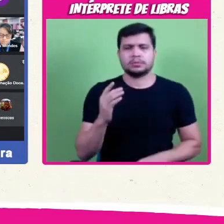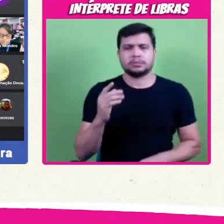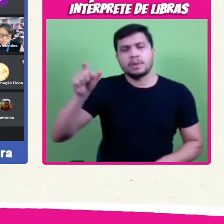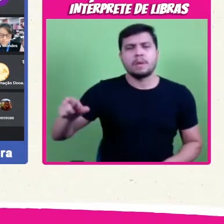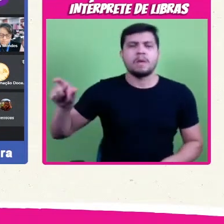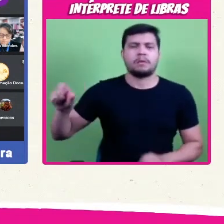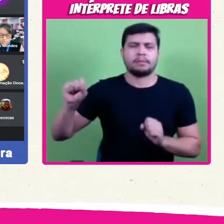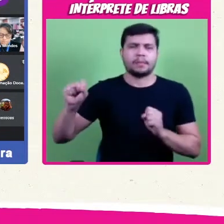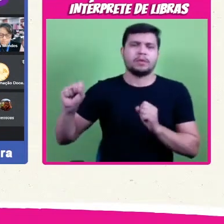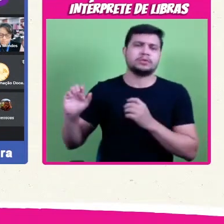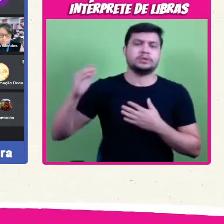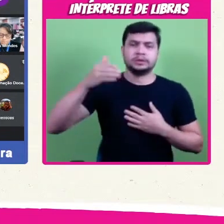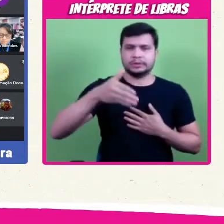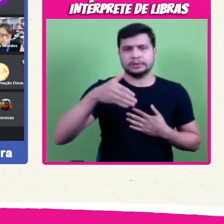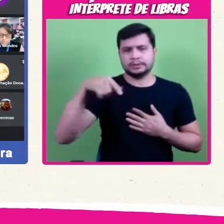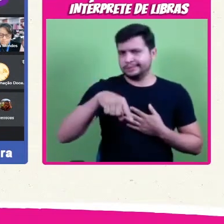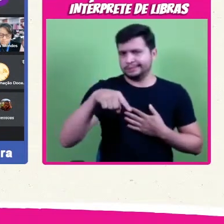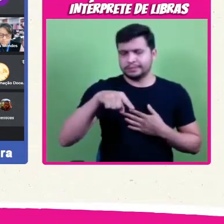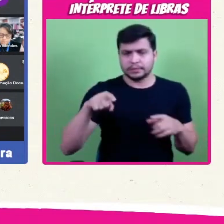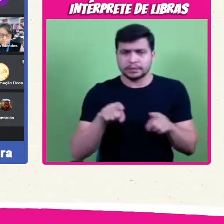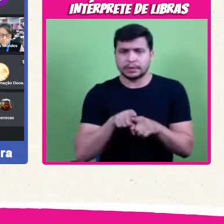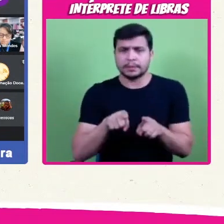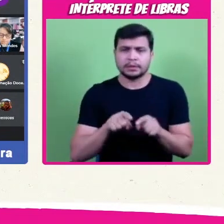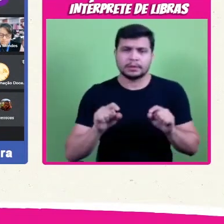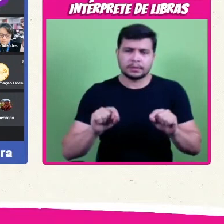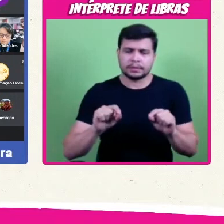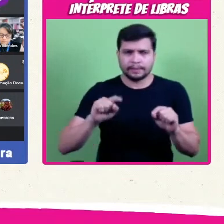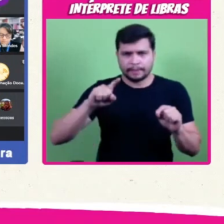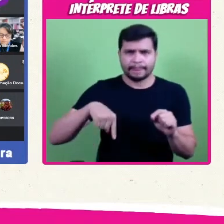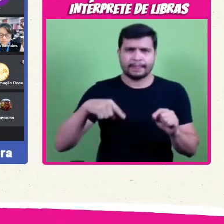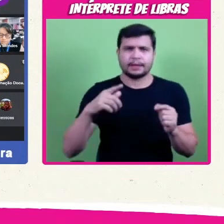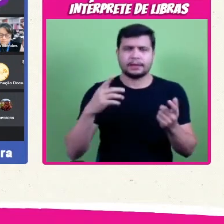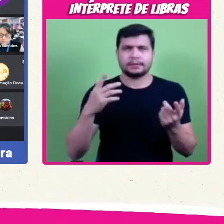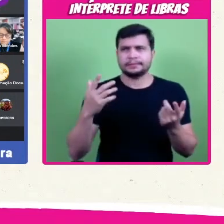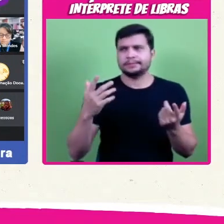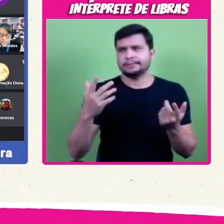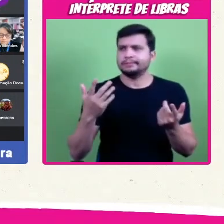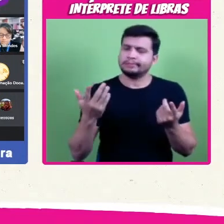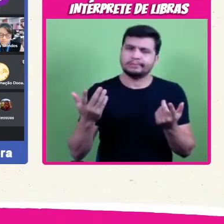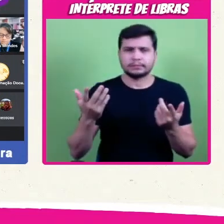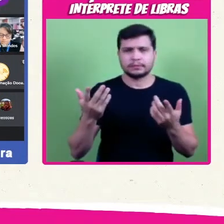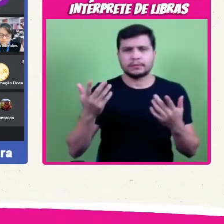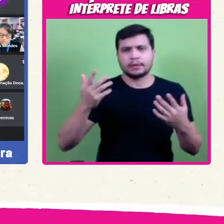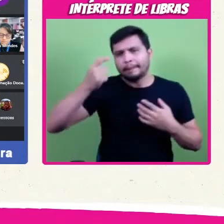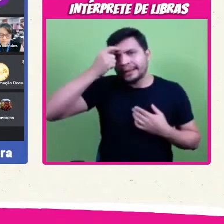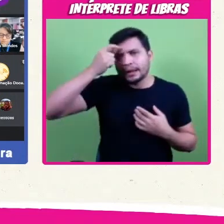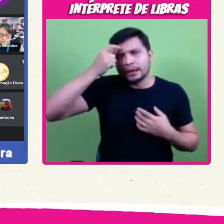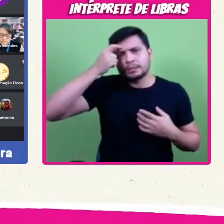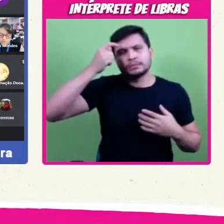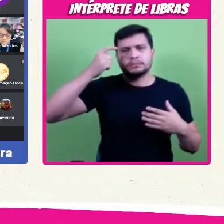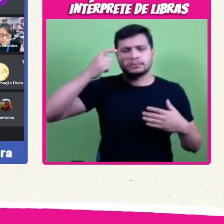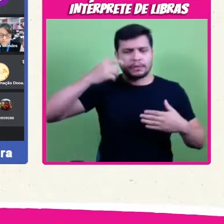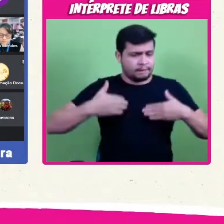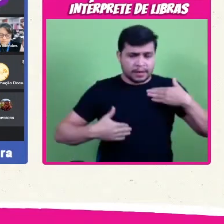E além de adoecimentos mentais também, né? Quer dizer, físicos. A pessoa desenvolveu uma infecção urinária por